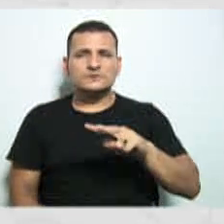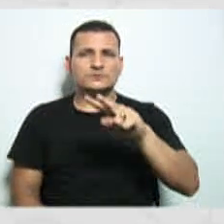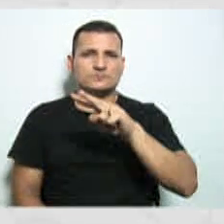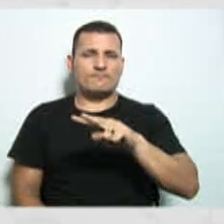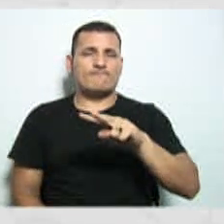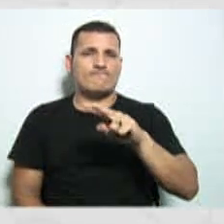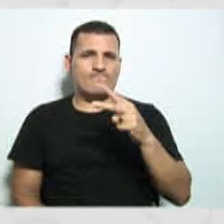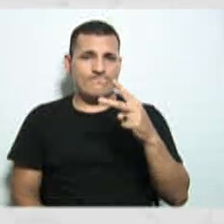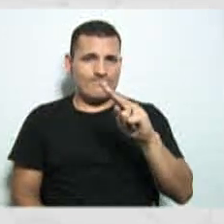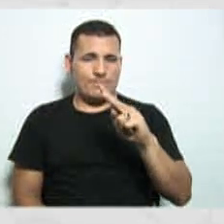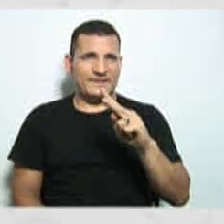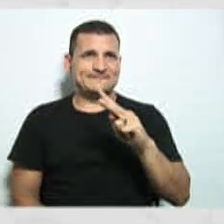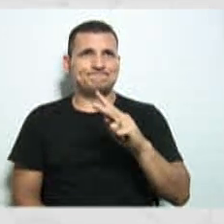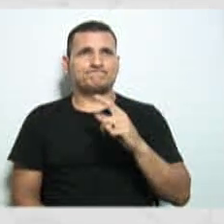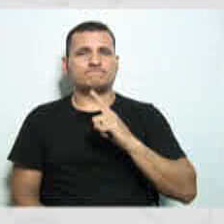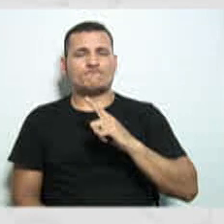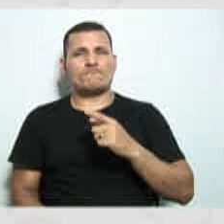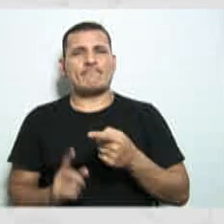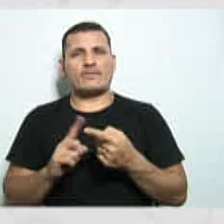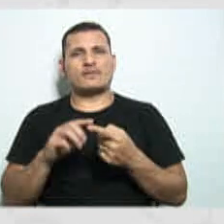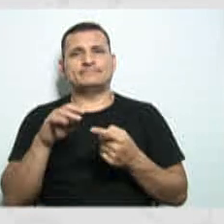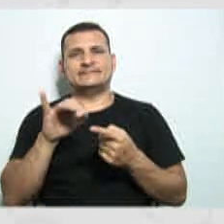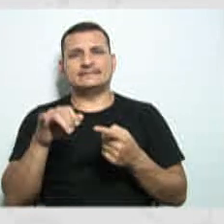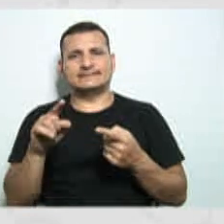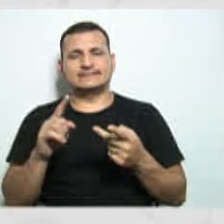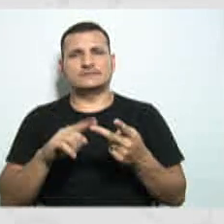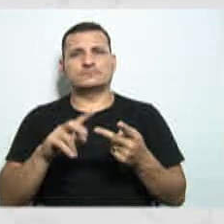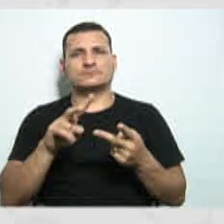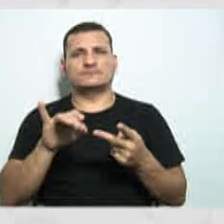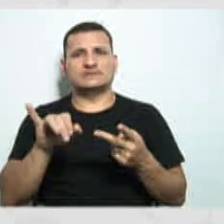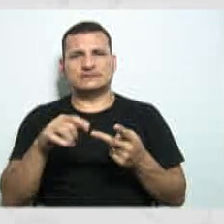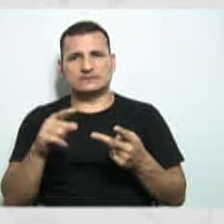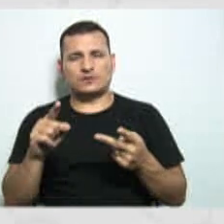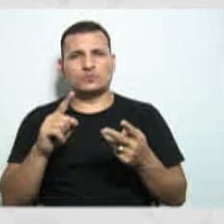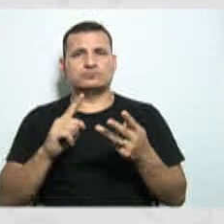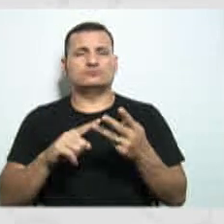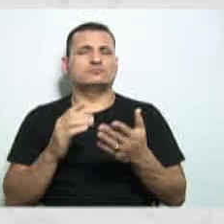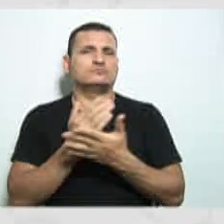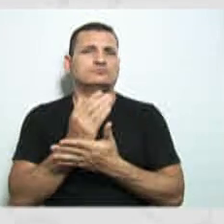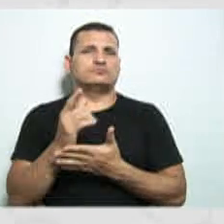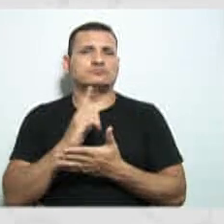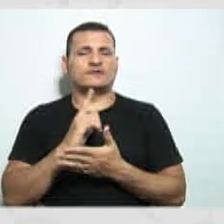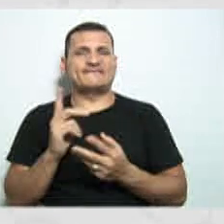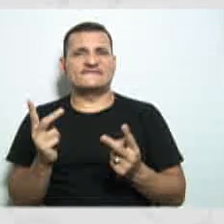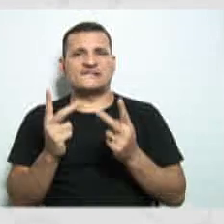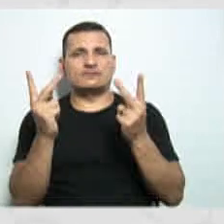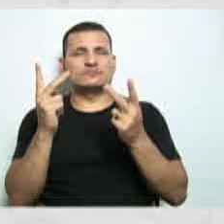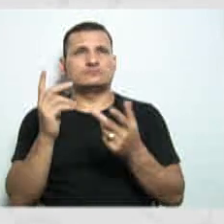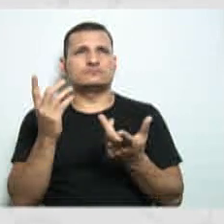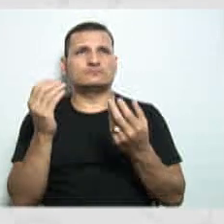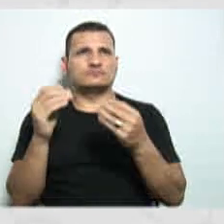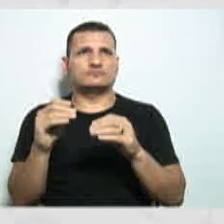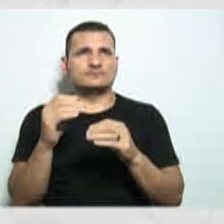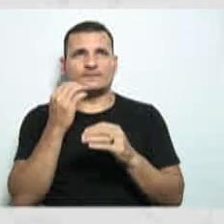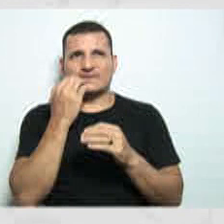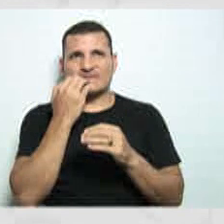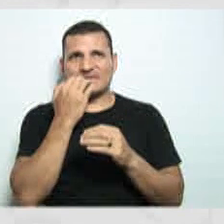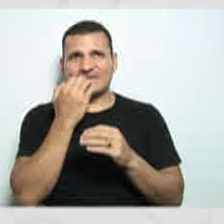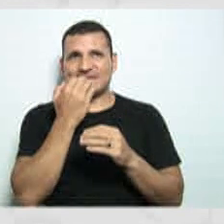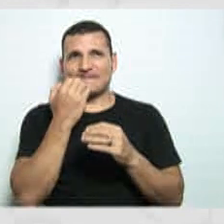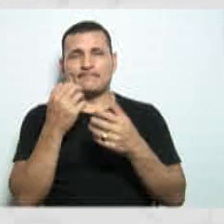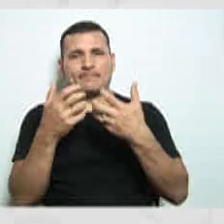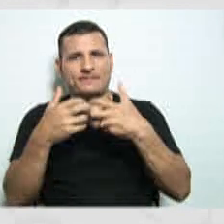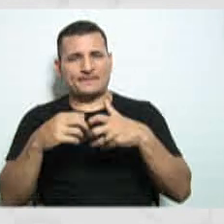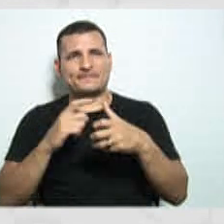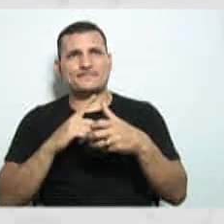sua telinha. Nele tem a missão, tem a visão, né? Alguns trazem também os valores aqui muito bem explícitos. O IFRO